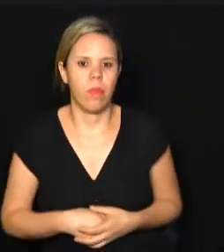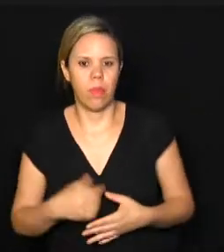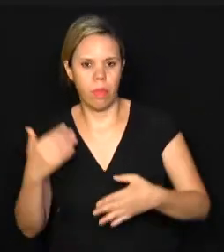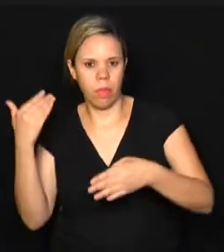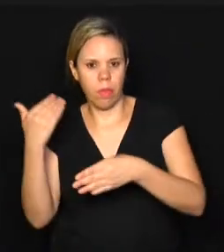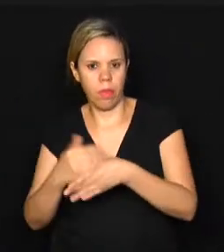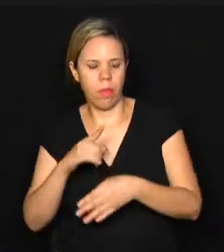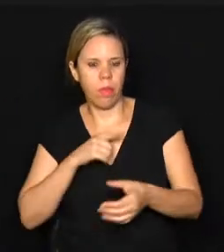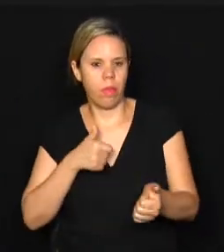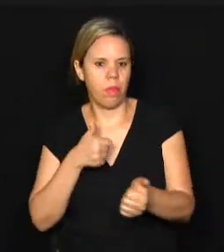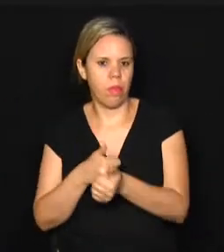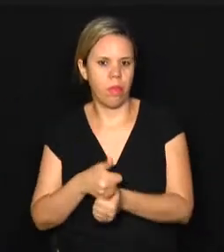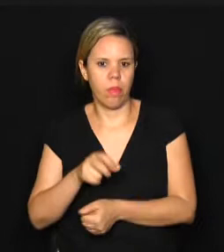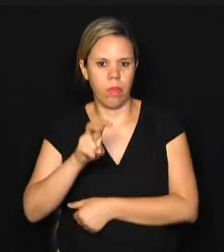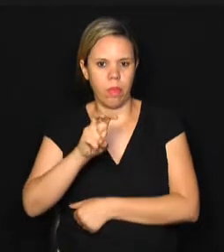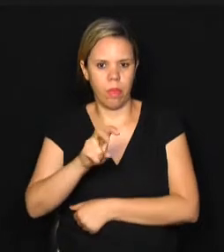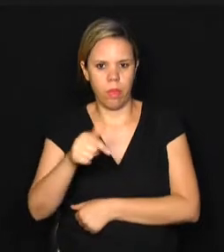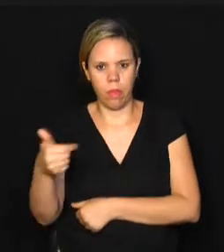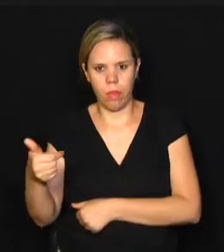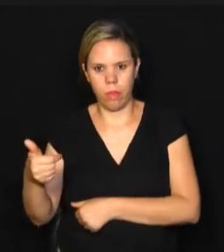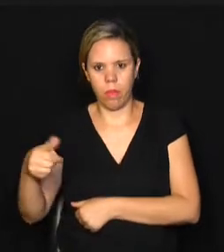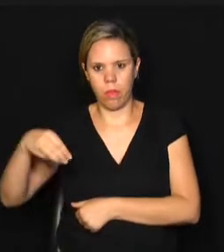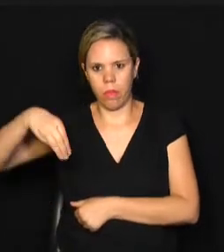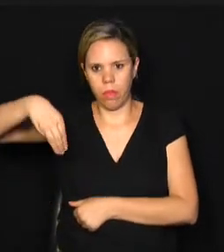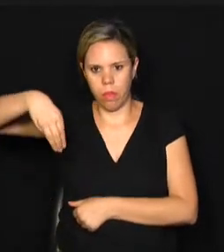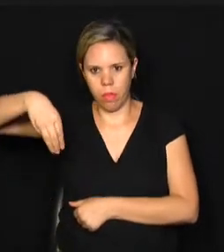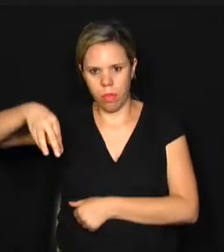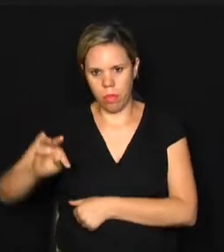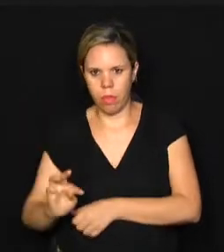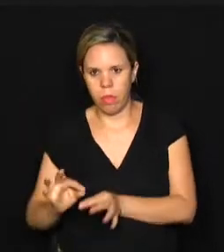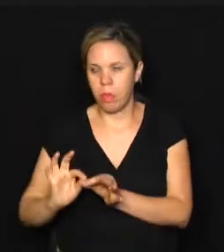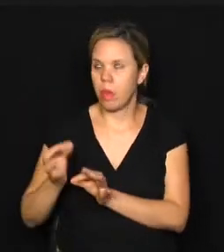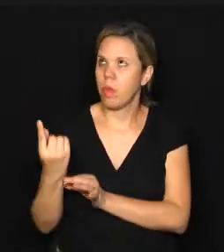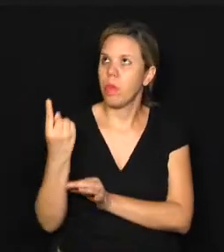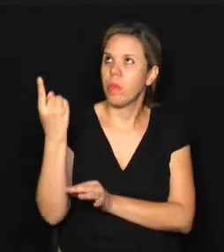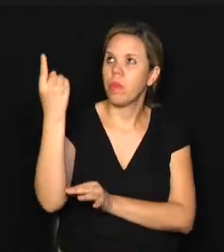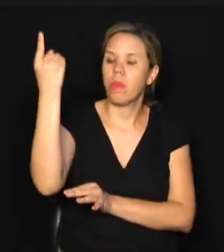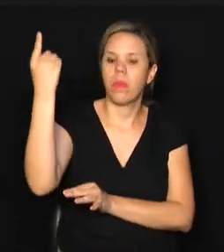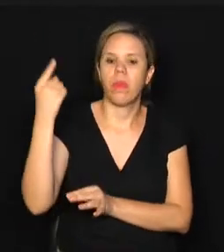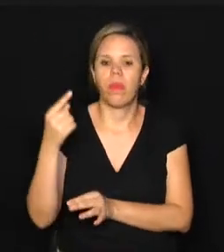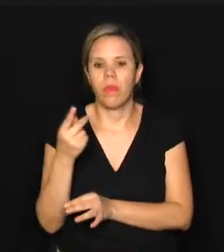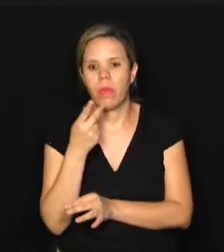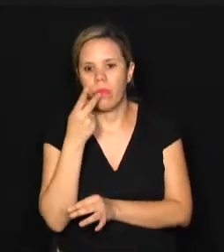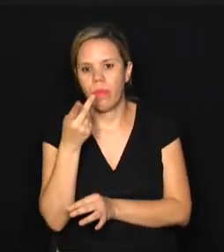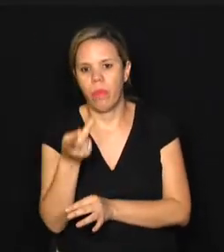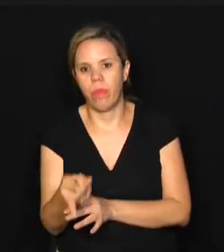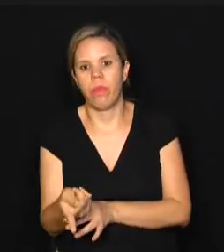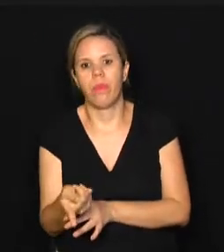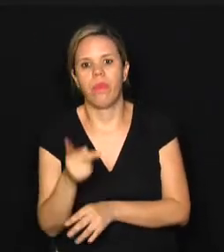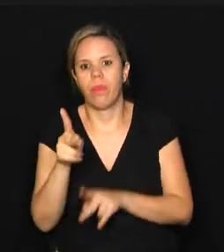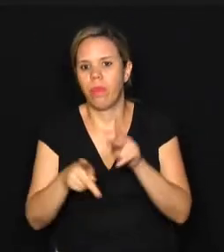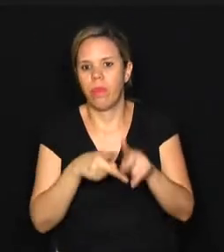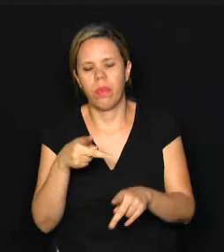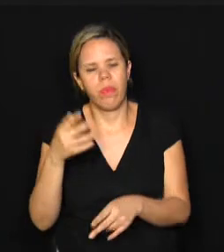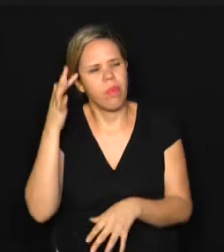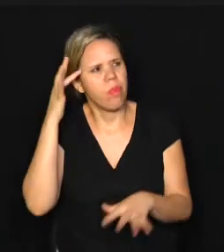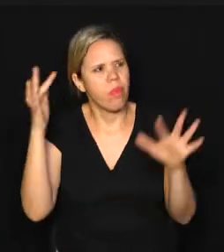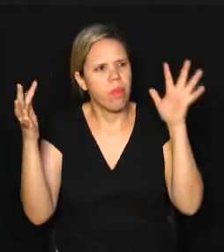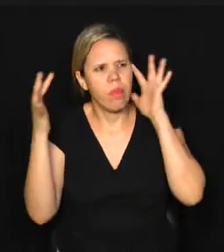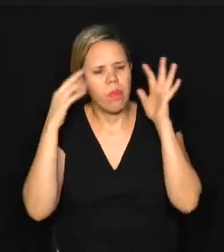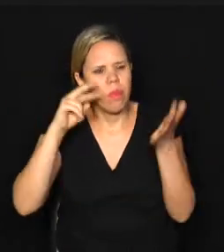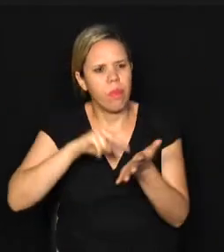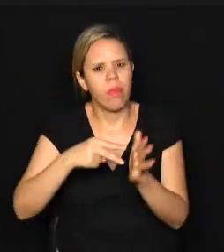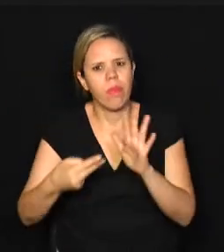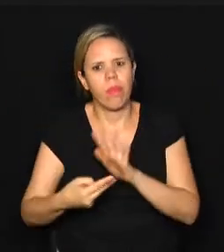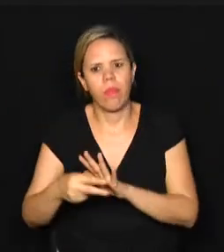tem aproximadamente 52 metros de altura, né? E quando a gente coloca isso, as pessoas não têm muita noção do que é